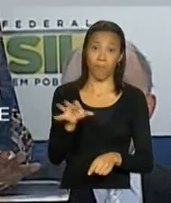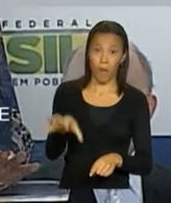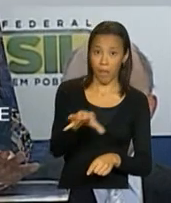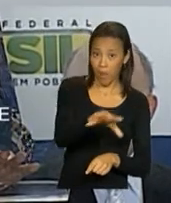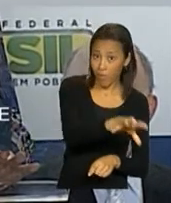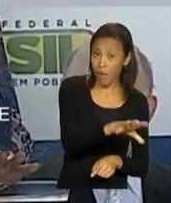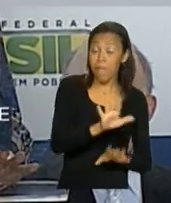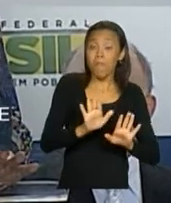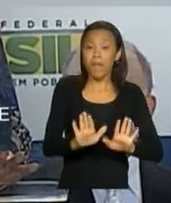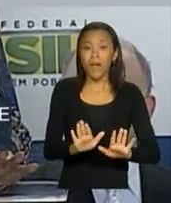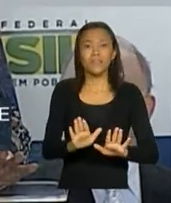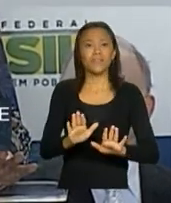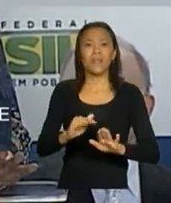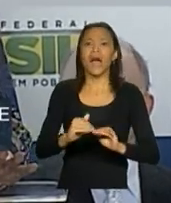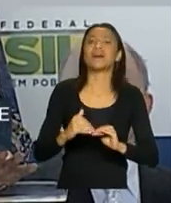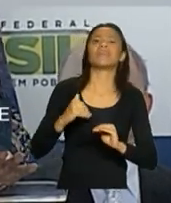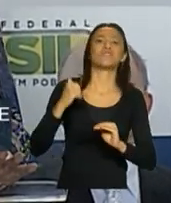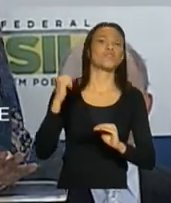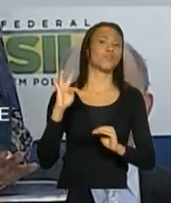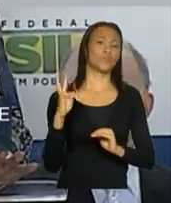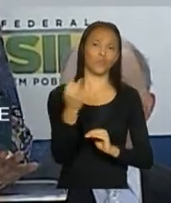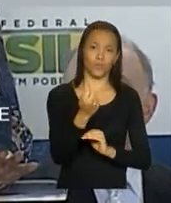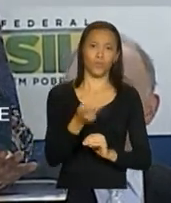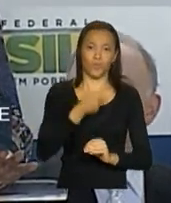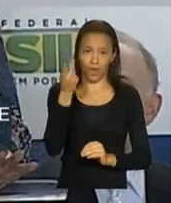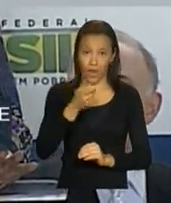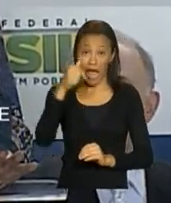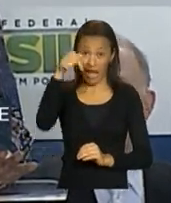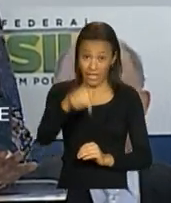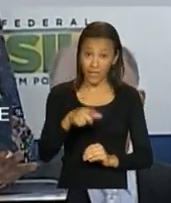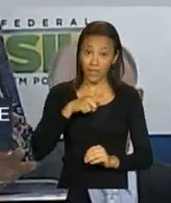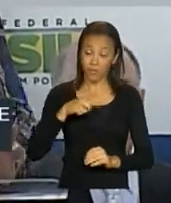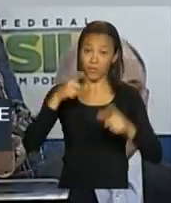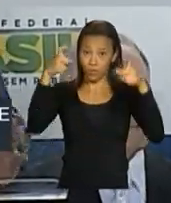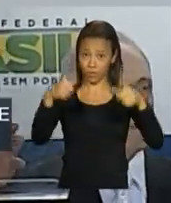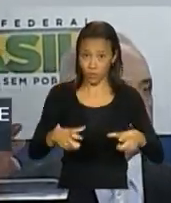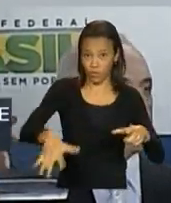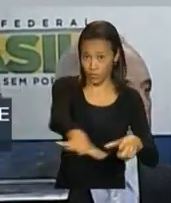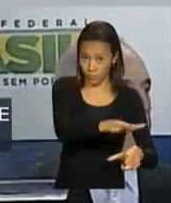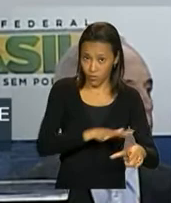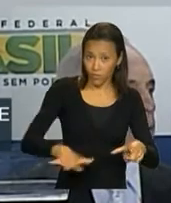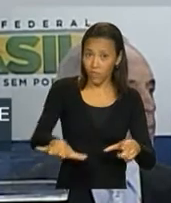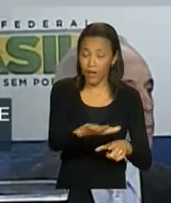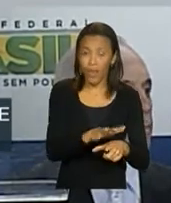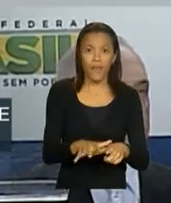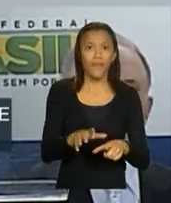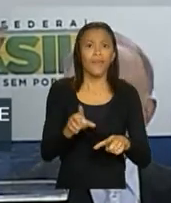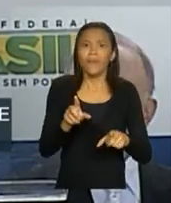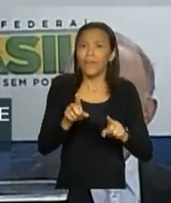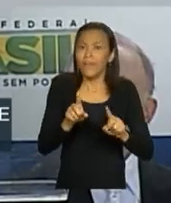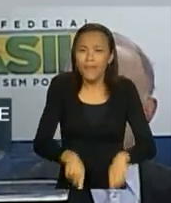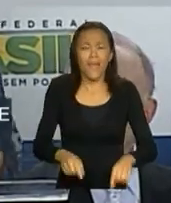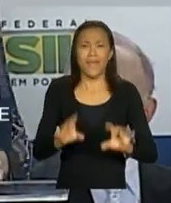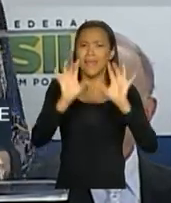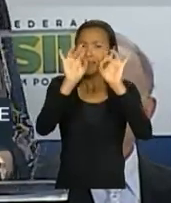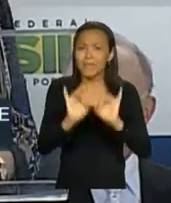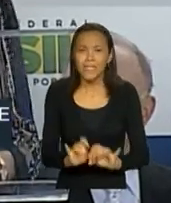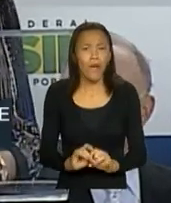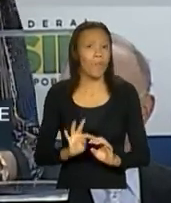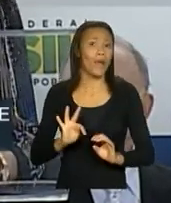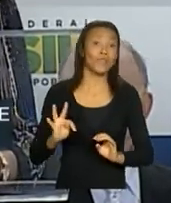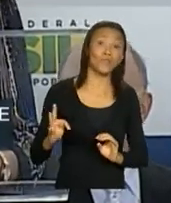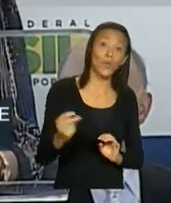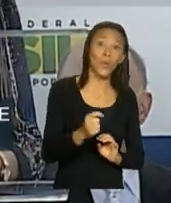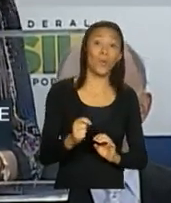eu acho que aqui nós temos um local que é muito especial para toda